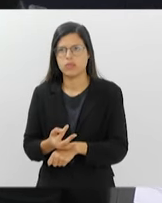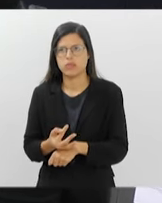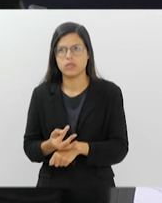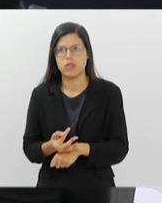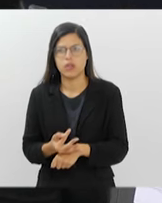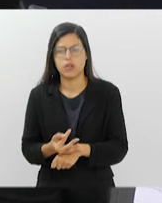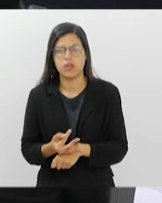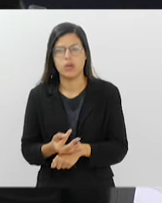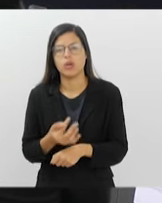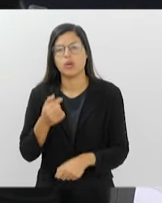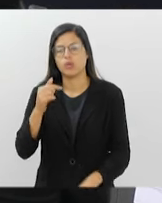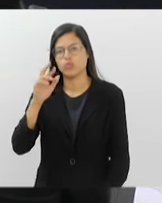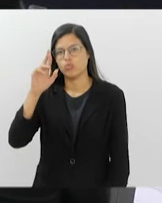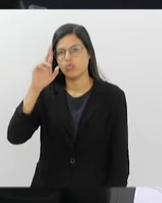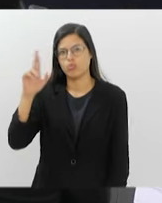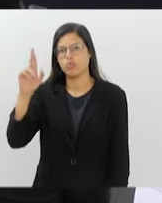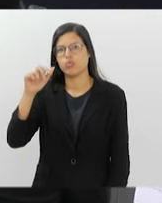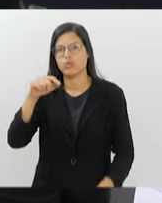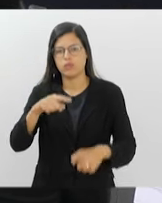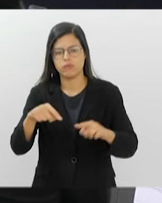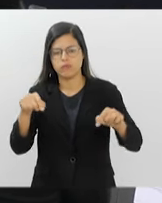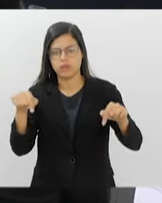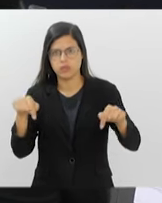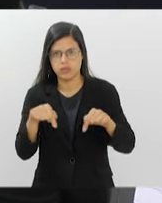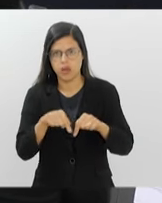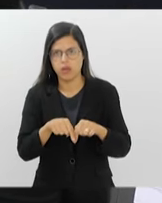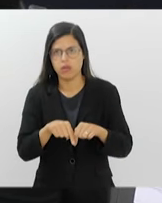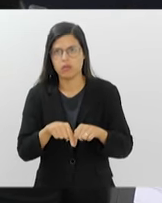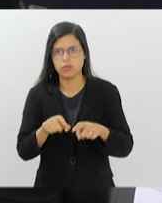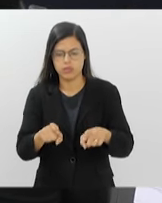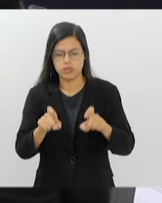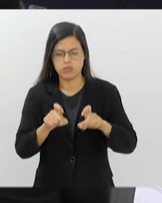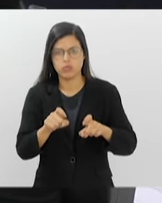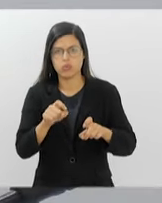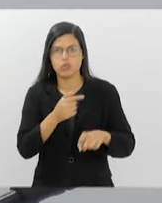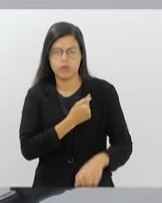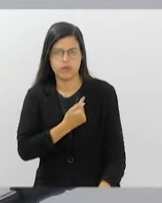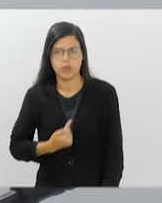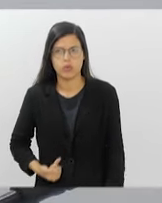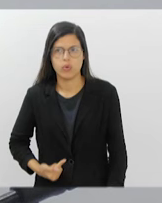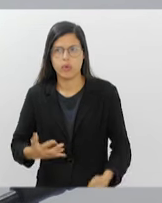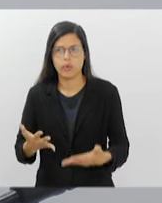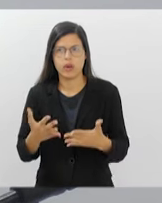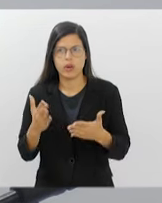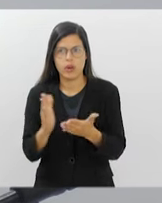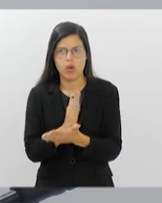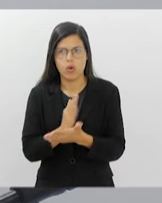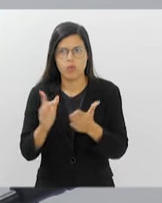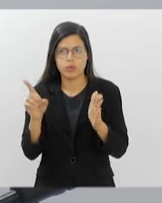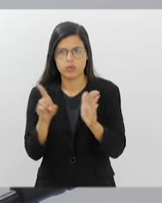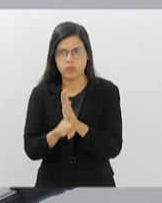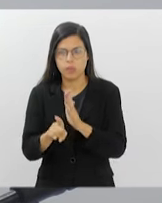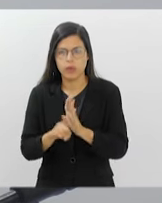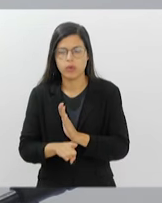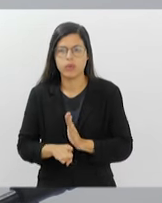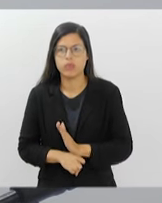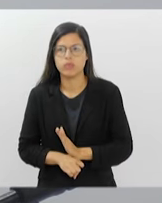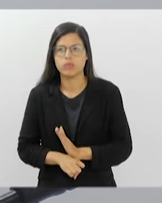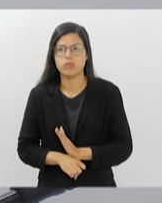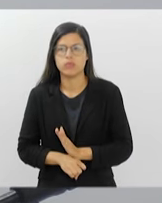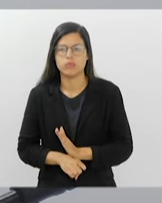gabinete do governador eu queria consignar algumas perguntas que não fiquei satisfeito